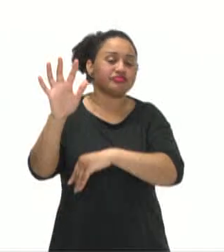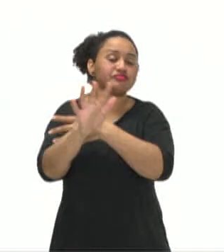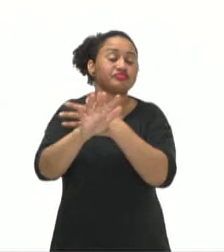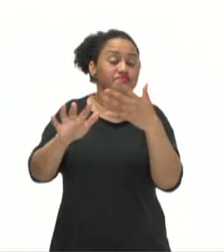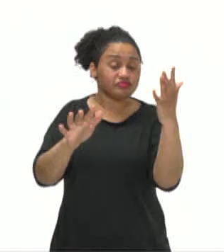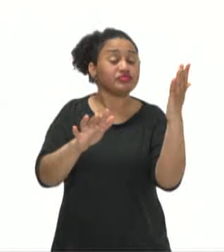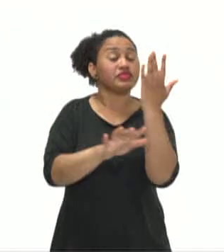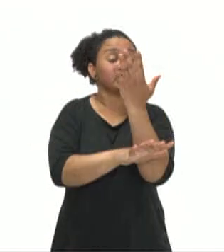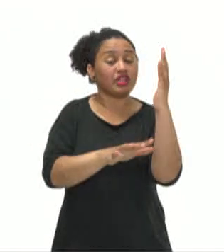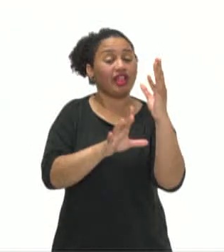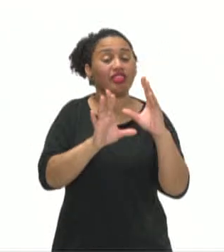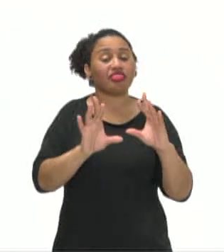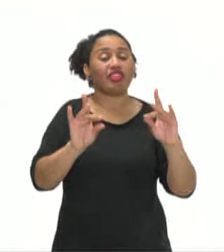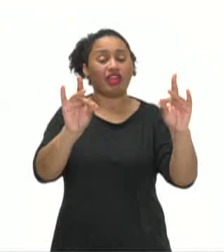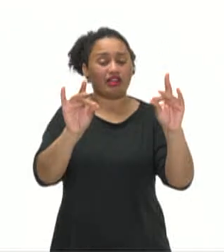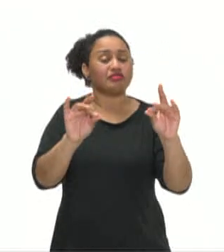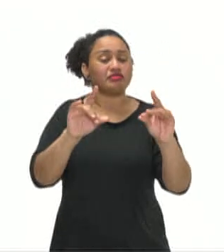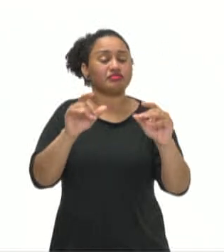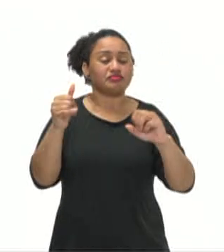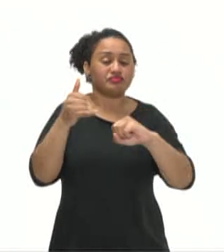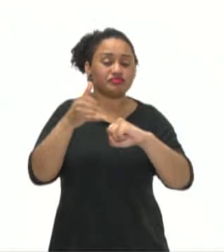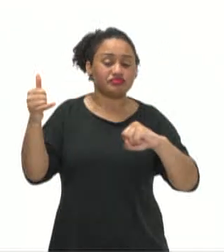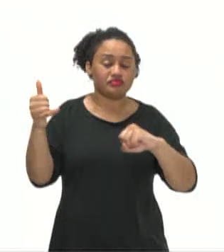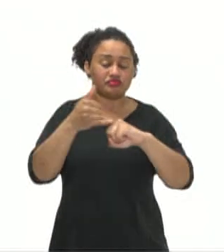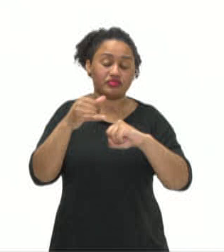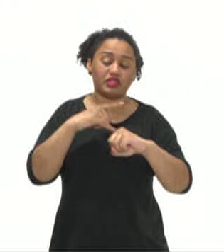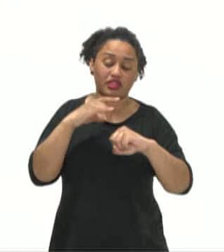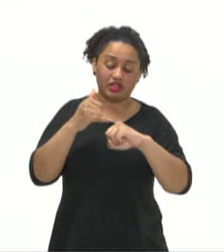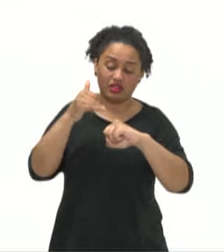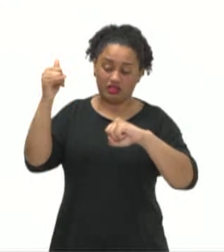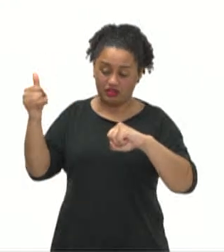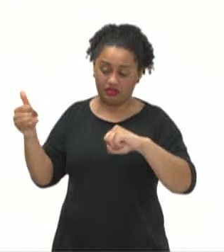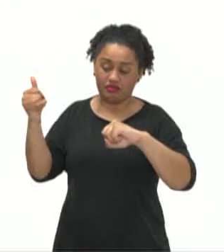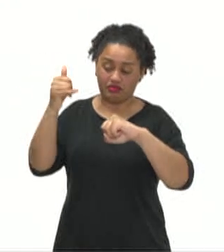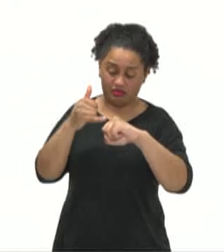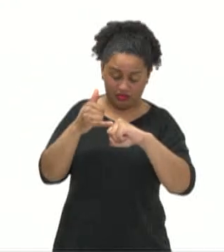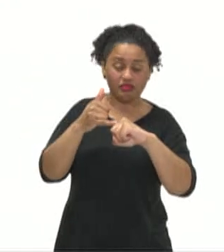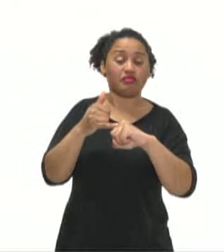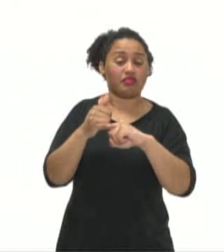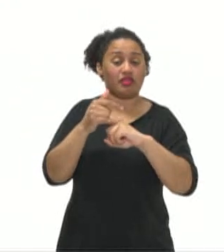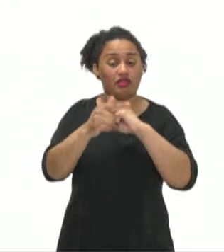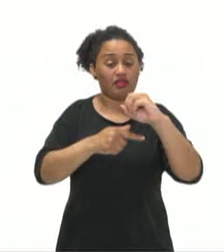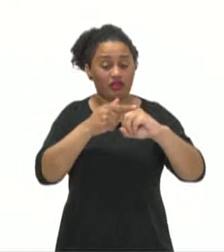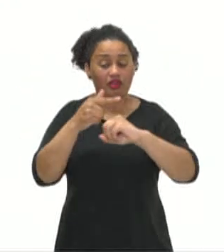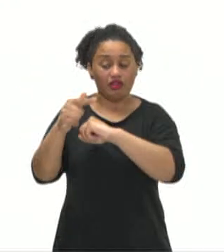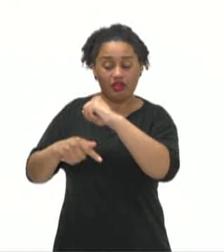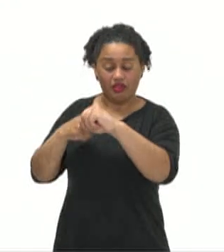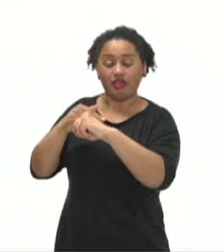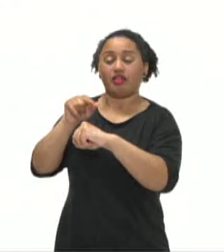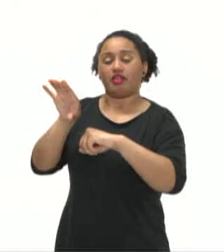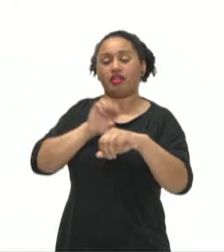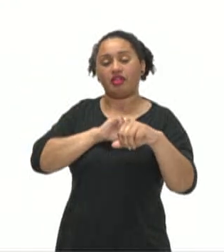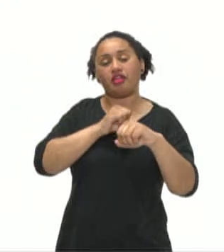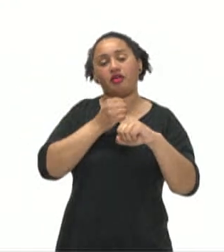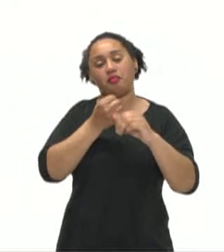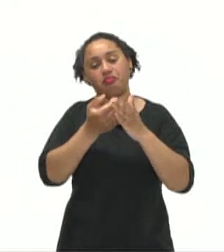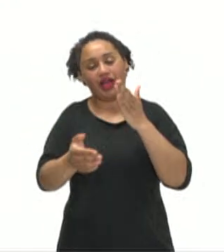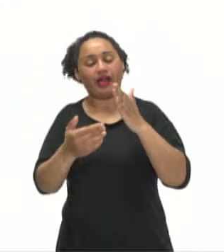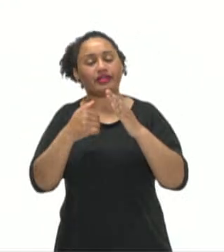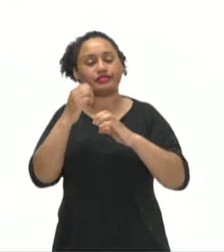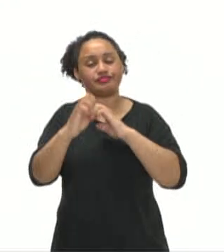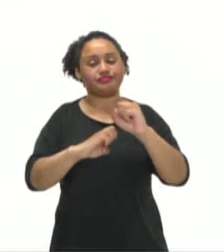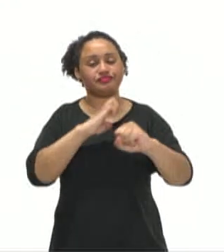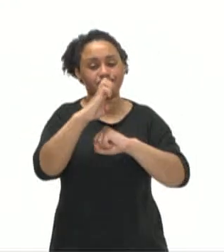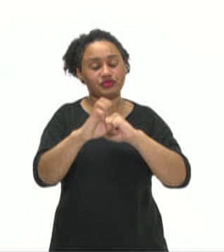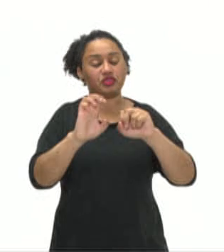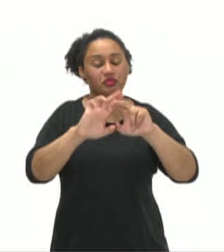líquidos iônicos, compostos de íons, moléculas ou átomos que ganham ou perdem elétrons durante um processo e, por isso, possuem carga